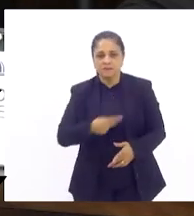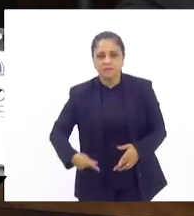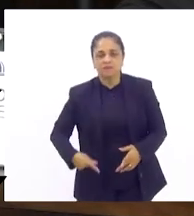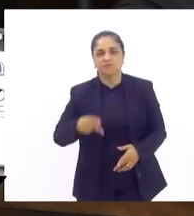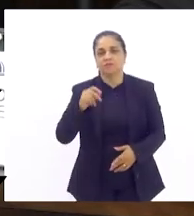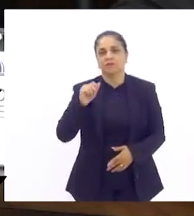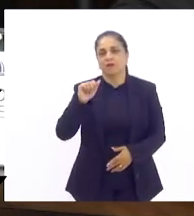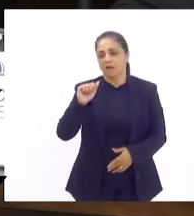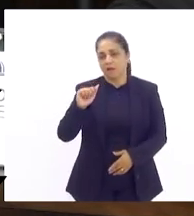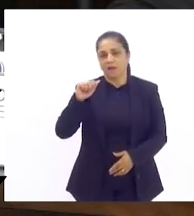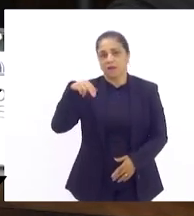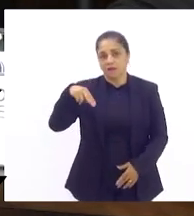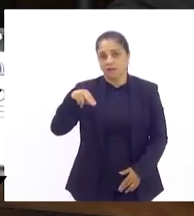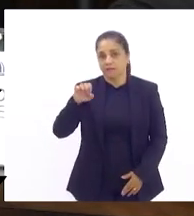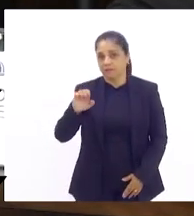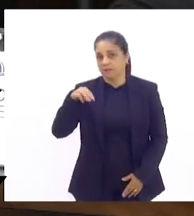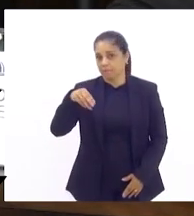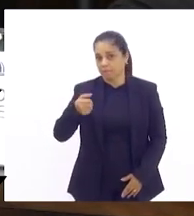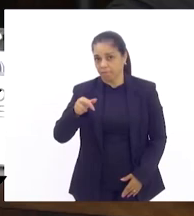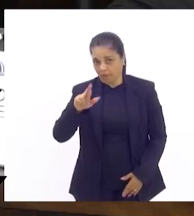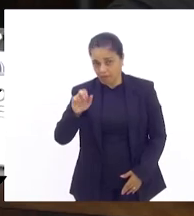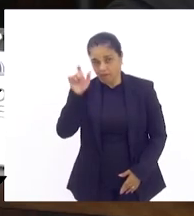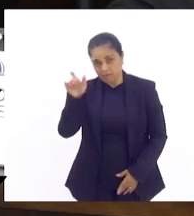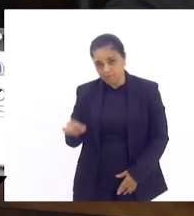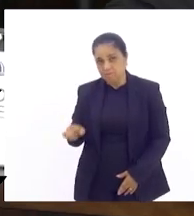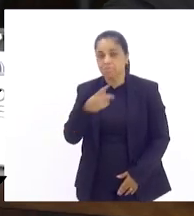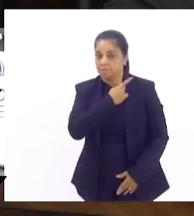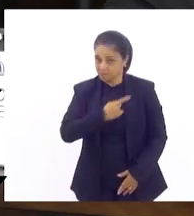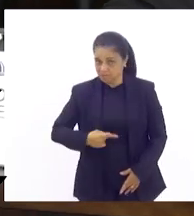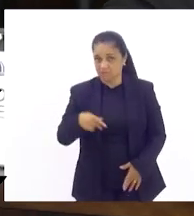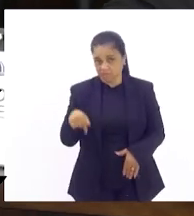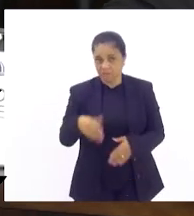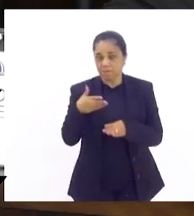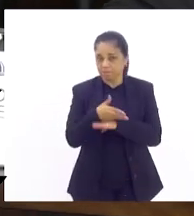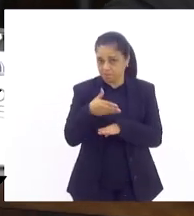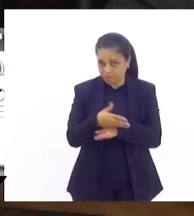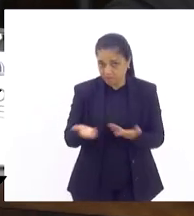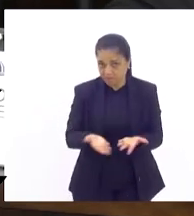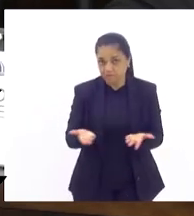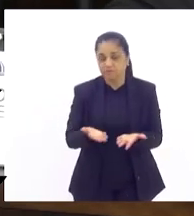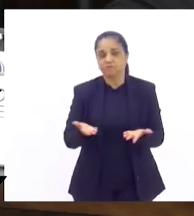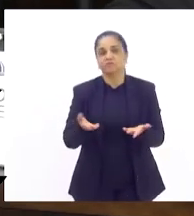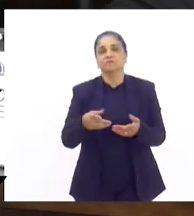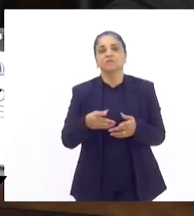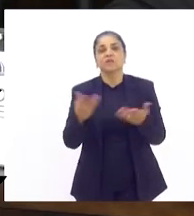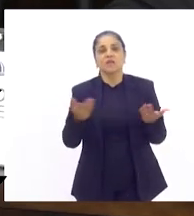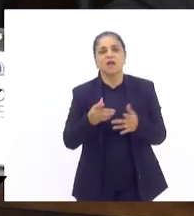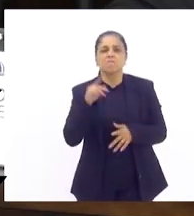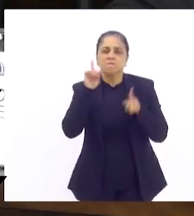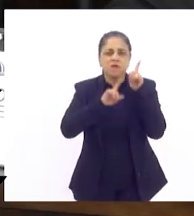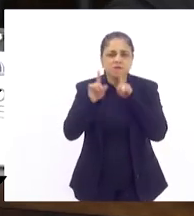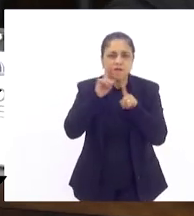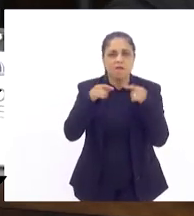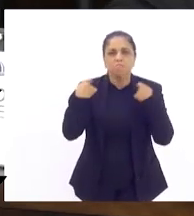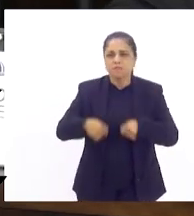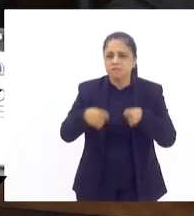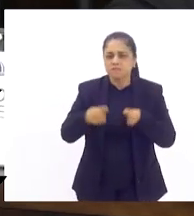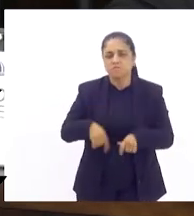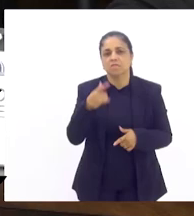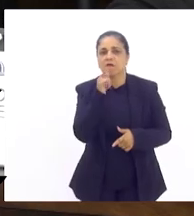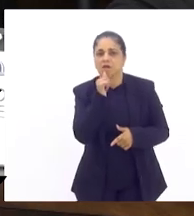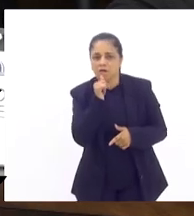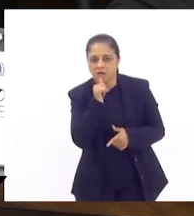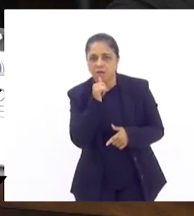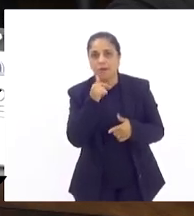até aqui presente, que tem a vontade pública de ver a cidade de Maricá com água, porque a gente é a cidade que mais cresce demograficamente no estado do Rio de